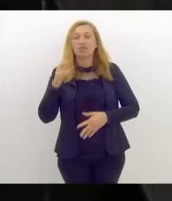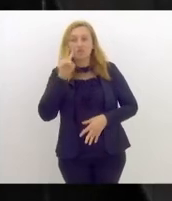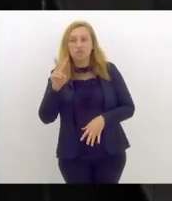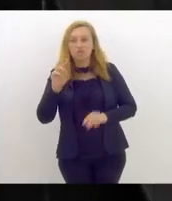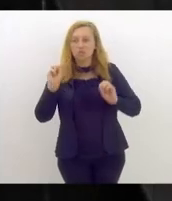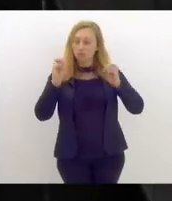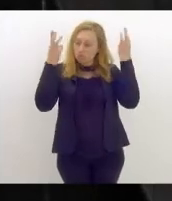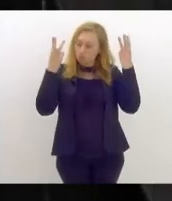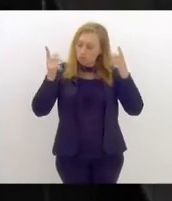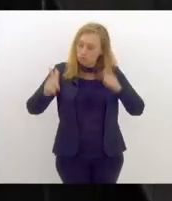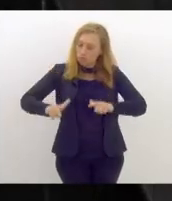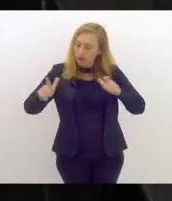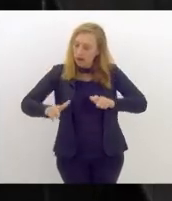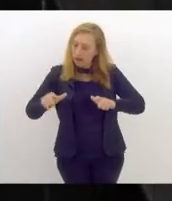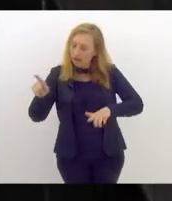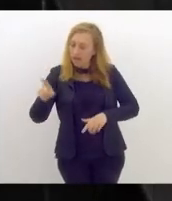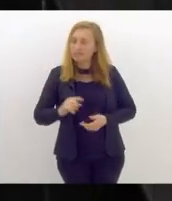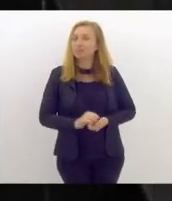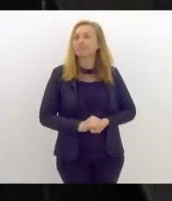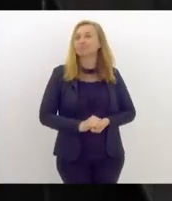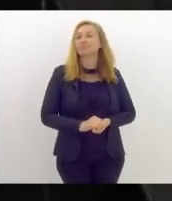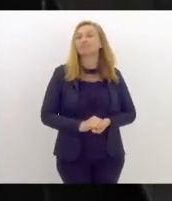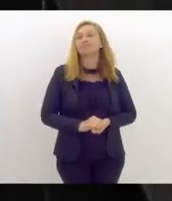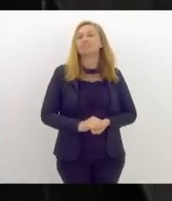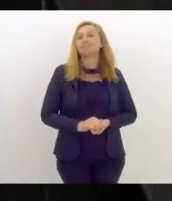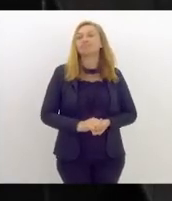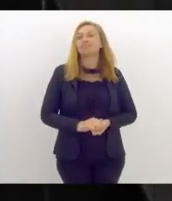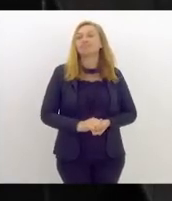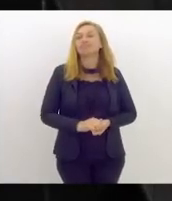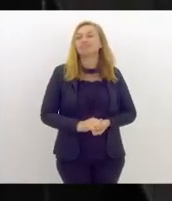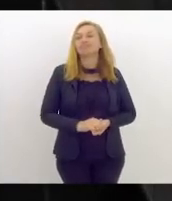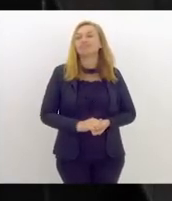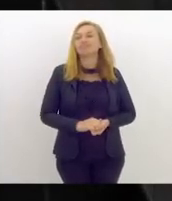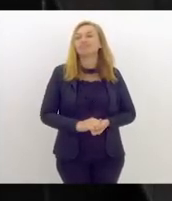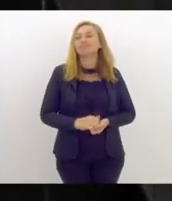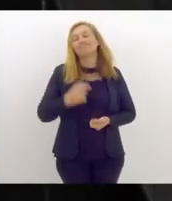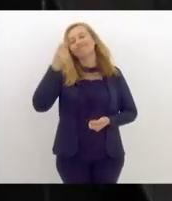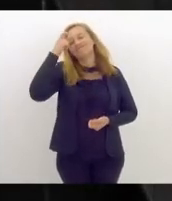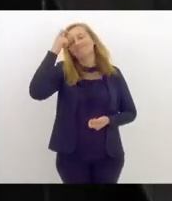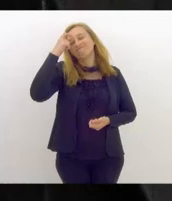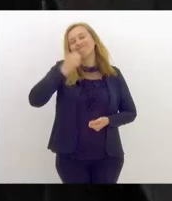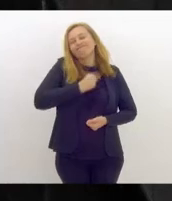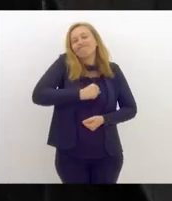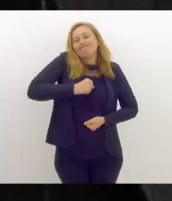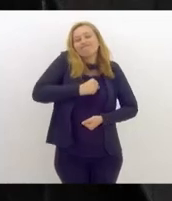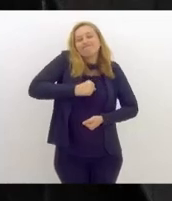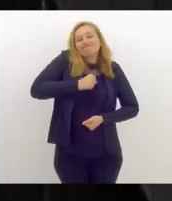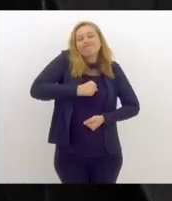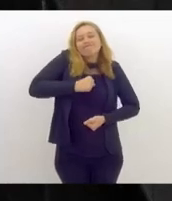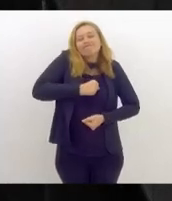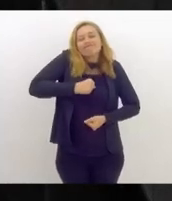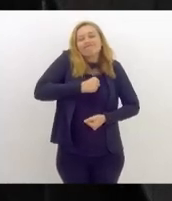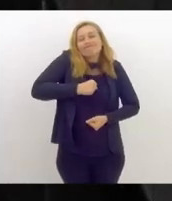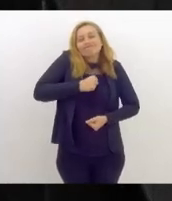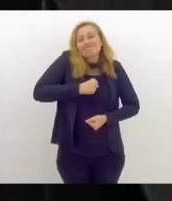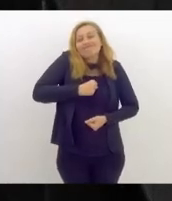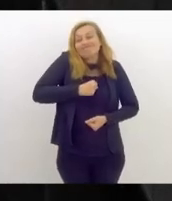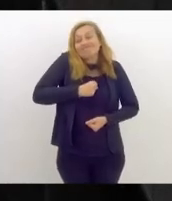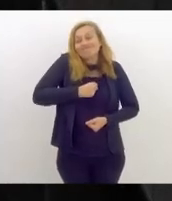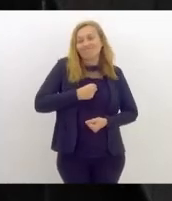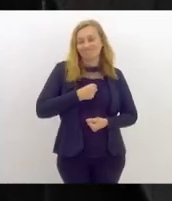naquela naquele lugar enfim tem o trago com saudade esse momento enfim